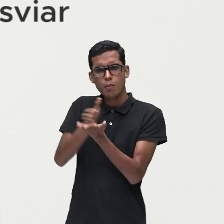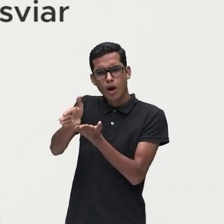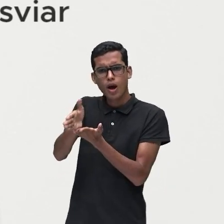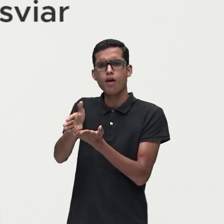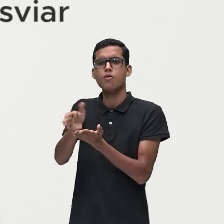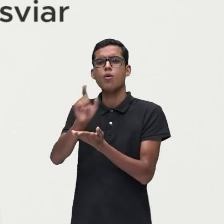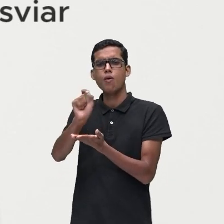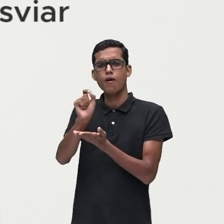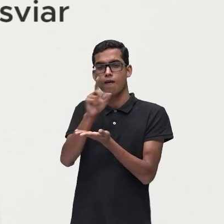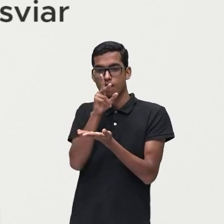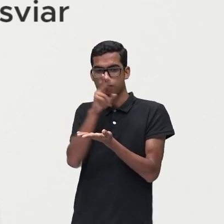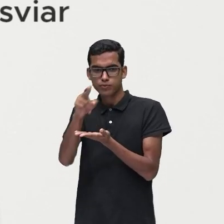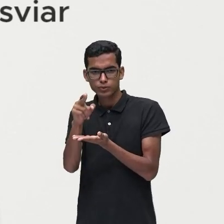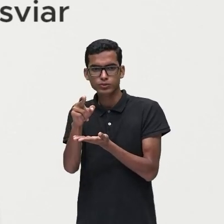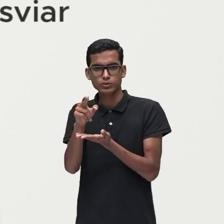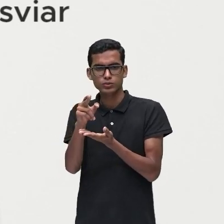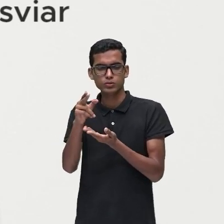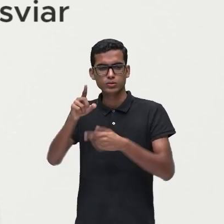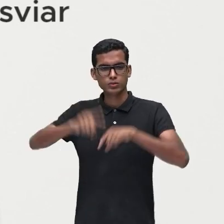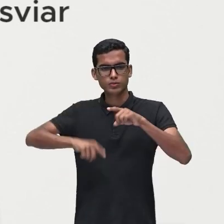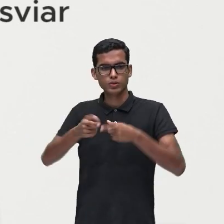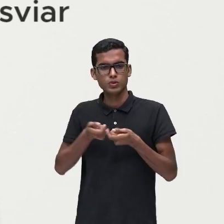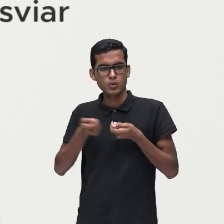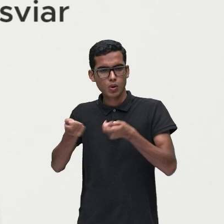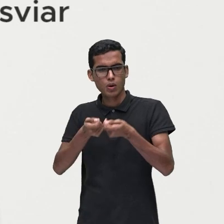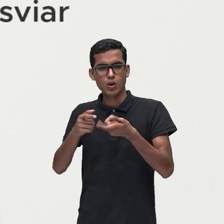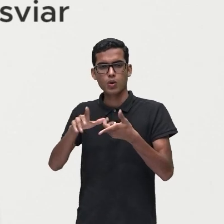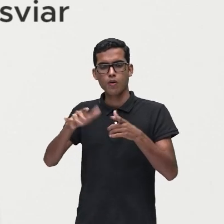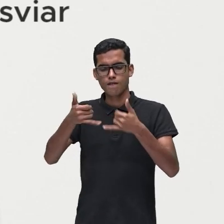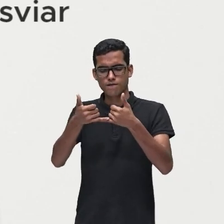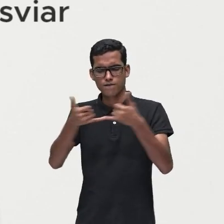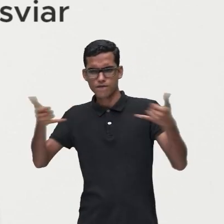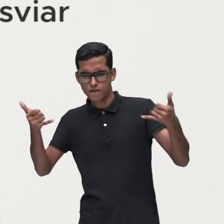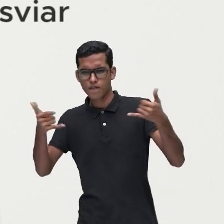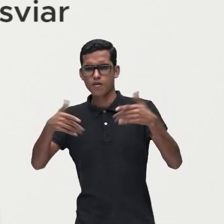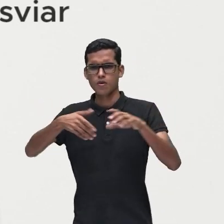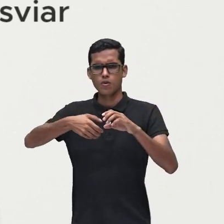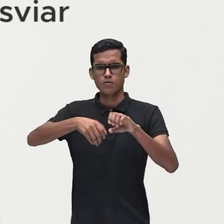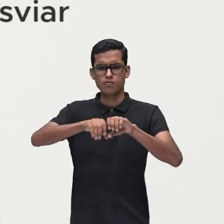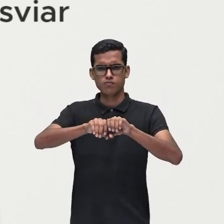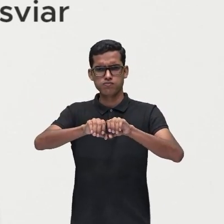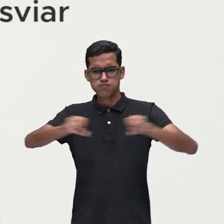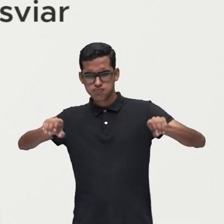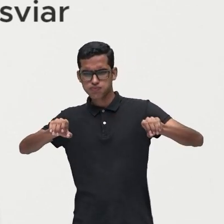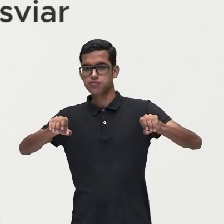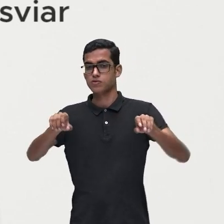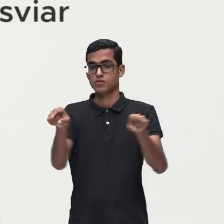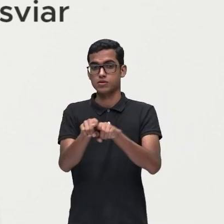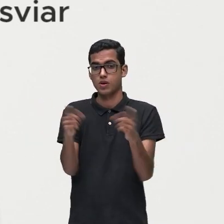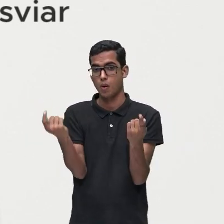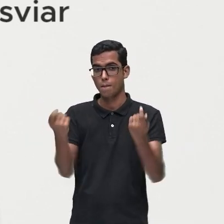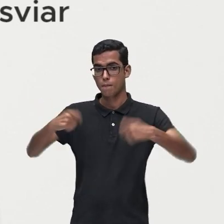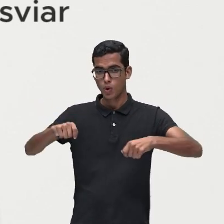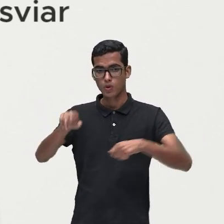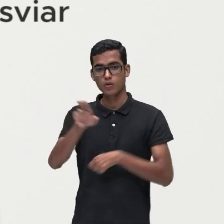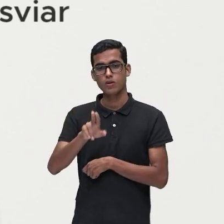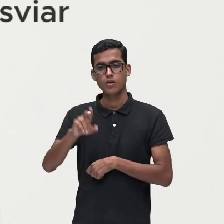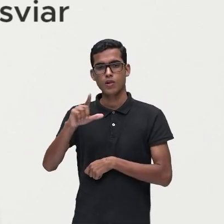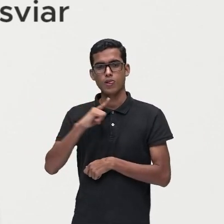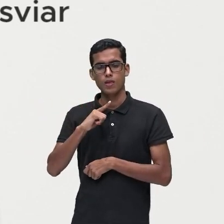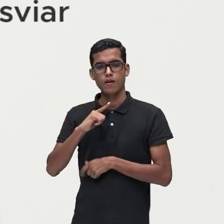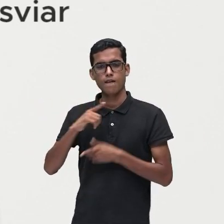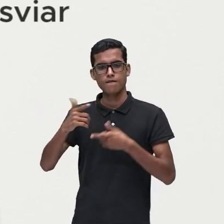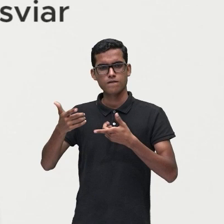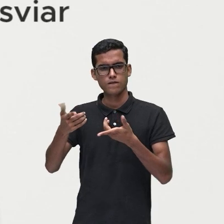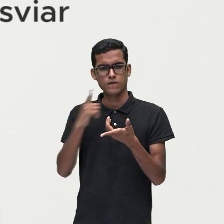objetos por meio de fios, cordas ou cabos, de modo que seja possível desviar